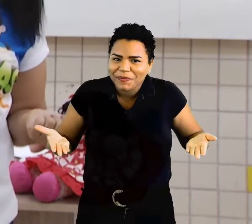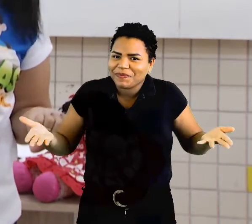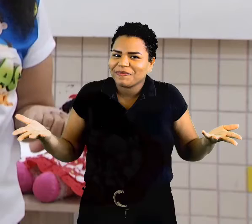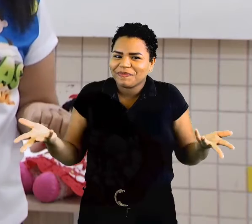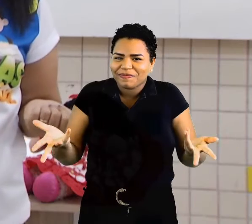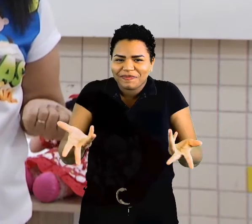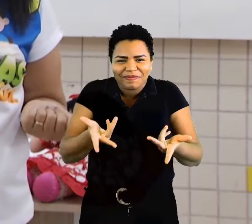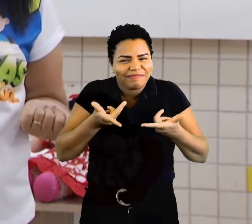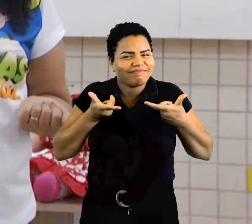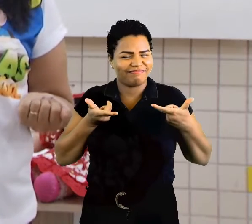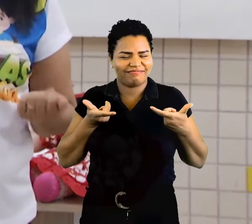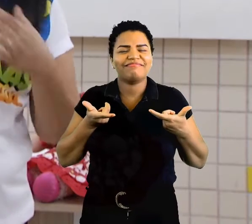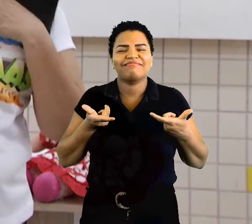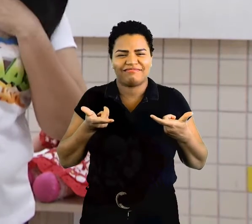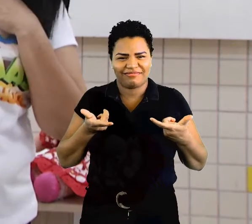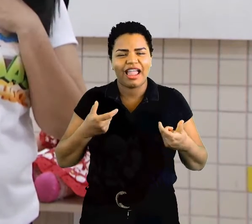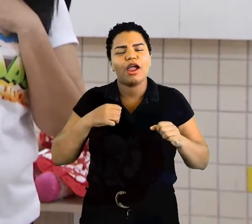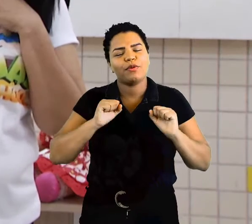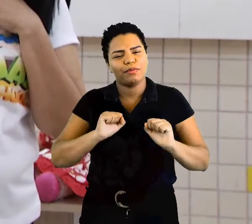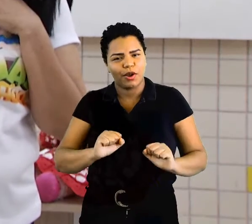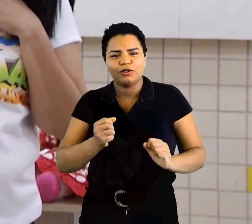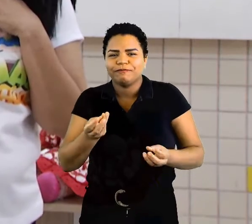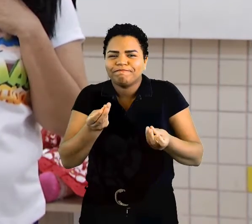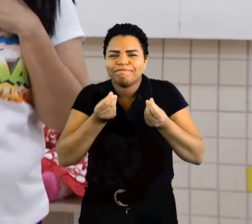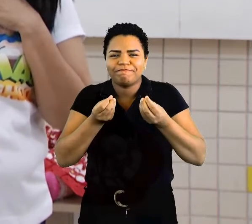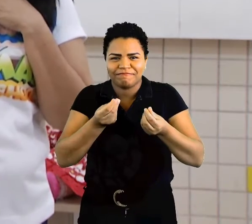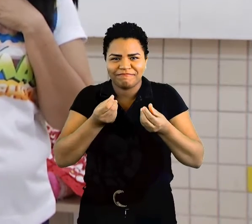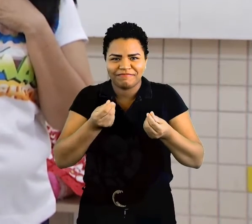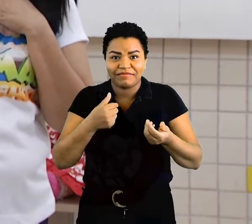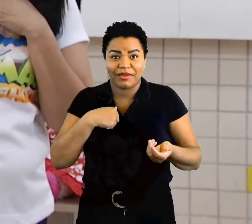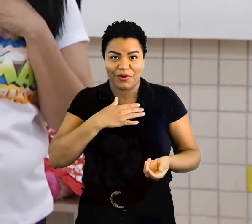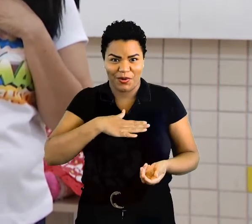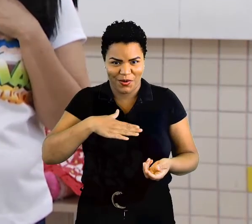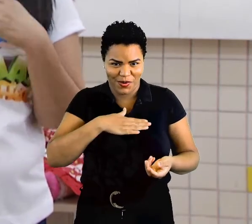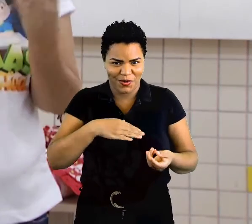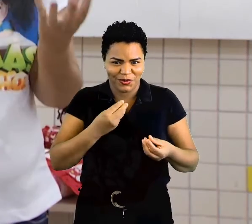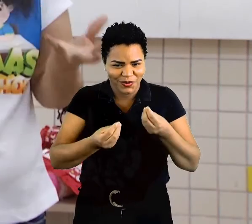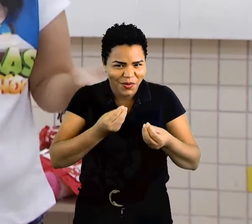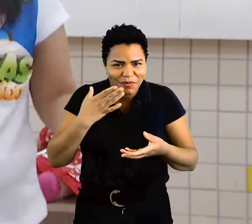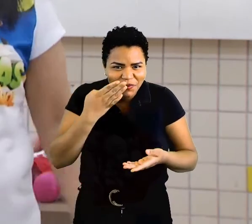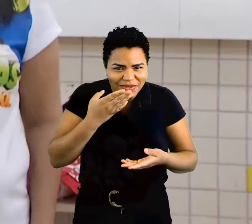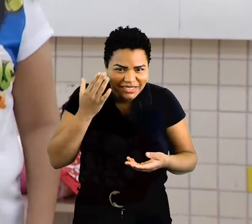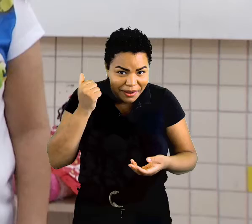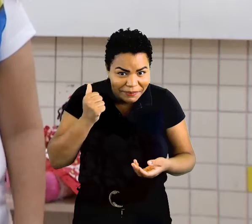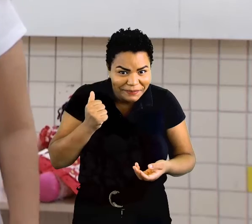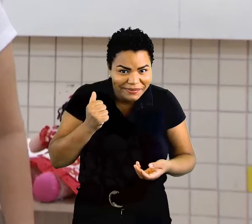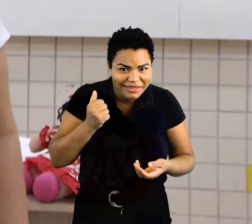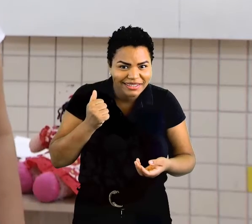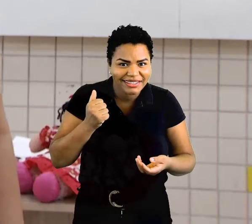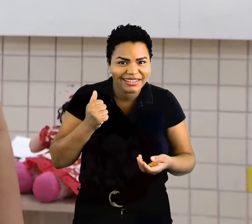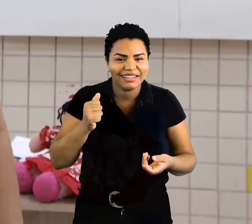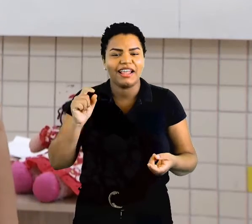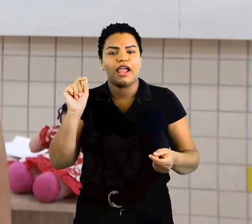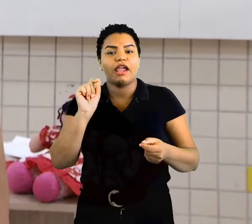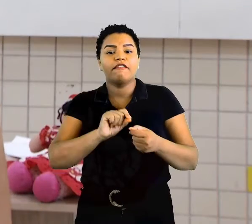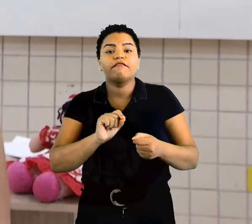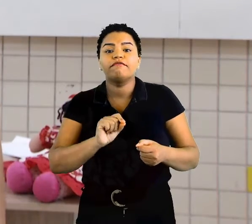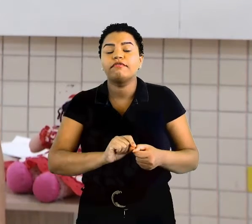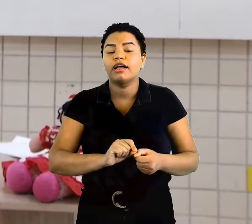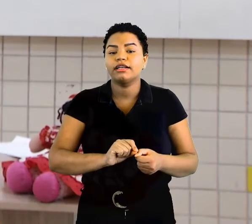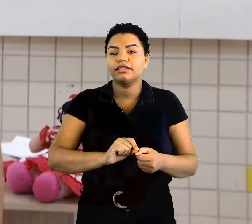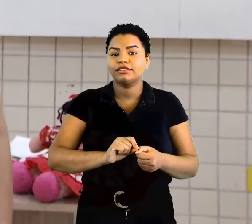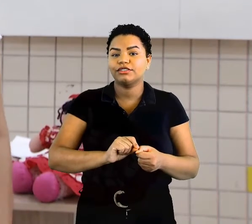Você vai poder saborear. Sabe como que eu gosto de comer brigadeiro? Não é brincadeira. Eu faço como pipoca. Vou para frente da